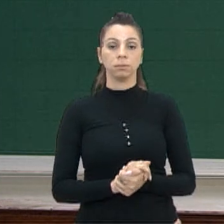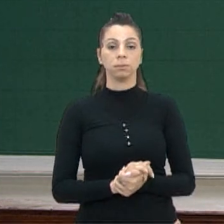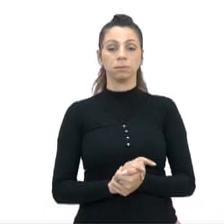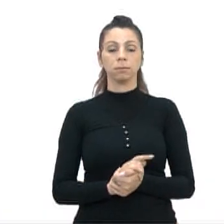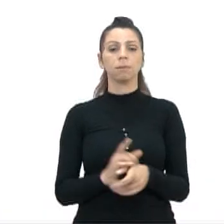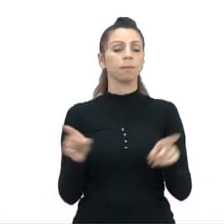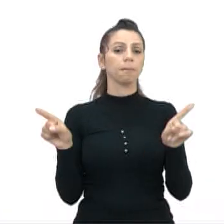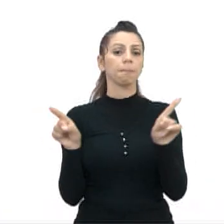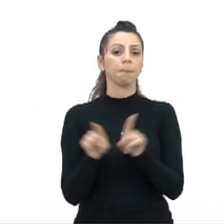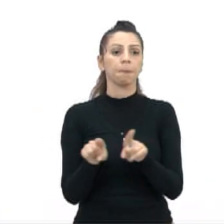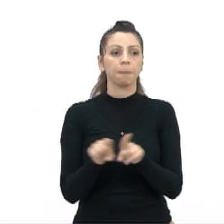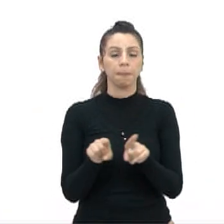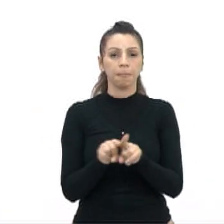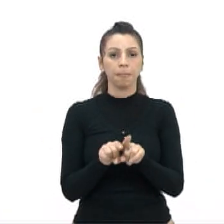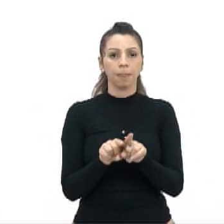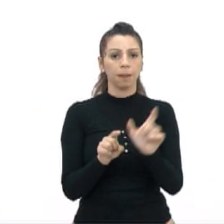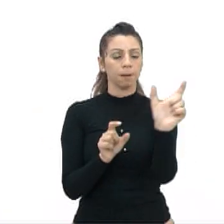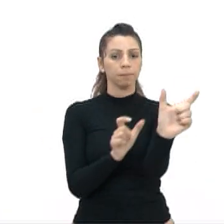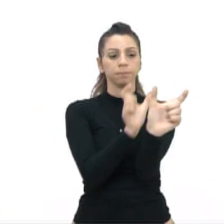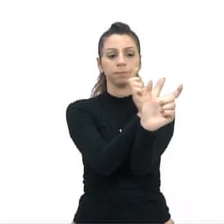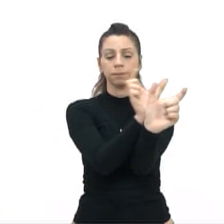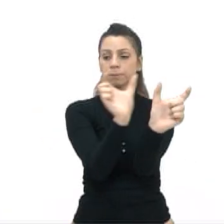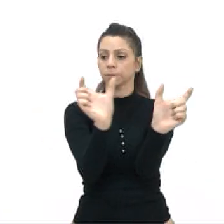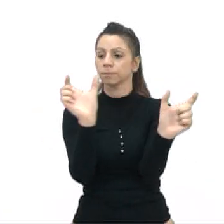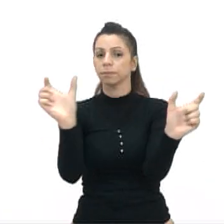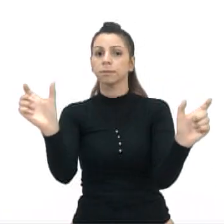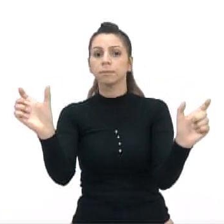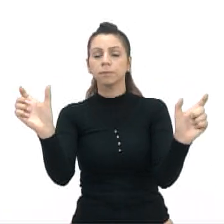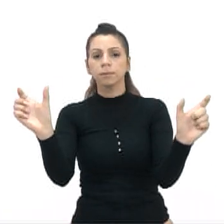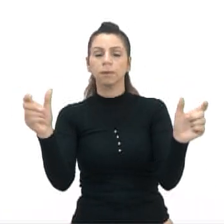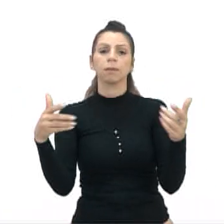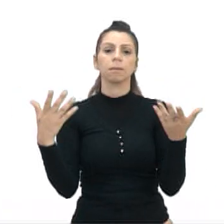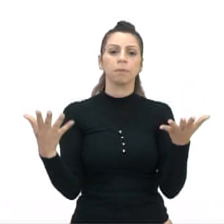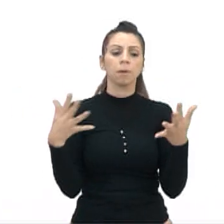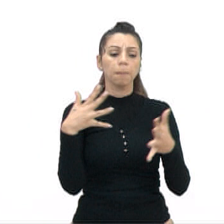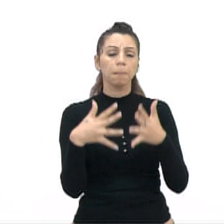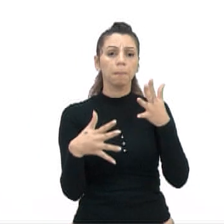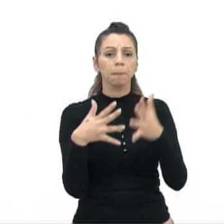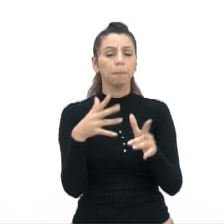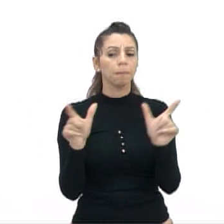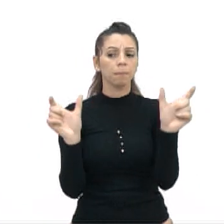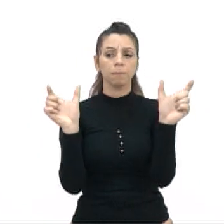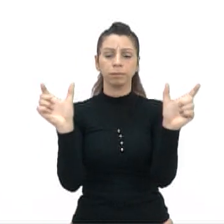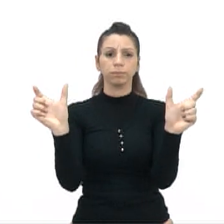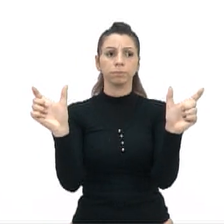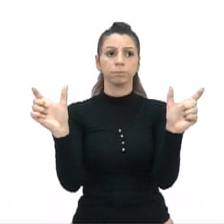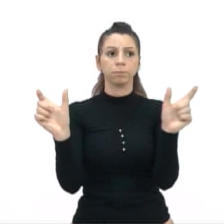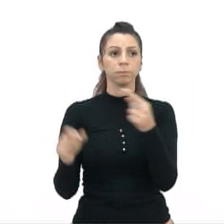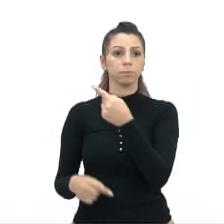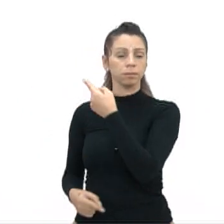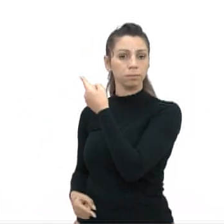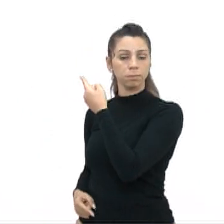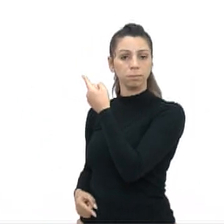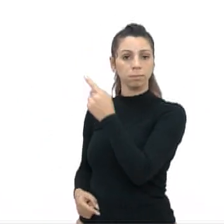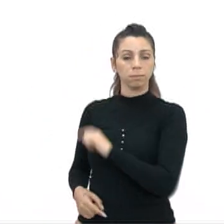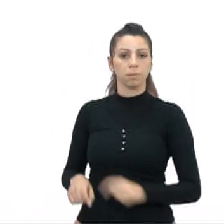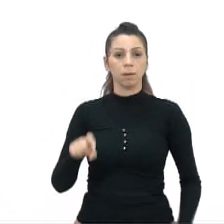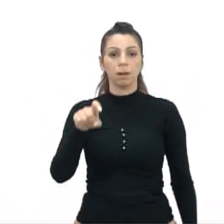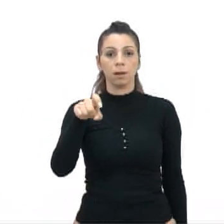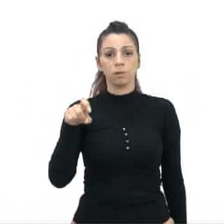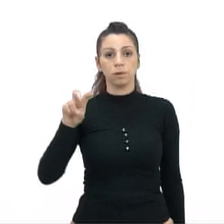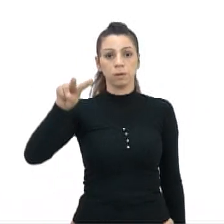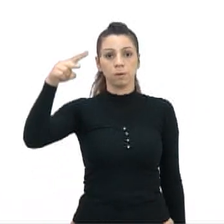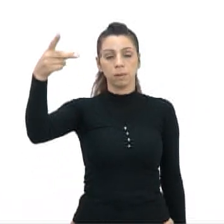Também um certo polinômio bagunçou as ideias que nós tínhamos na aula anterior, que é esse polinômio aqui, x² mais